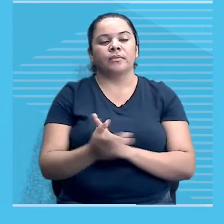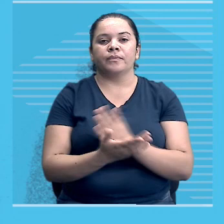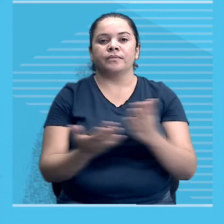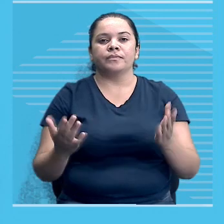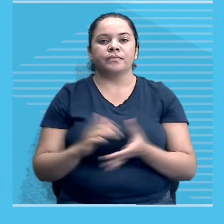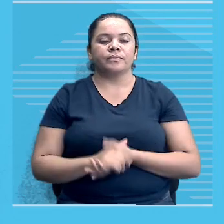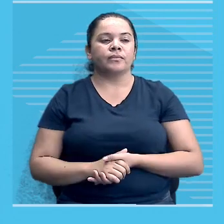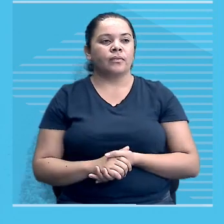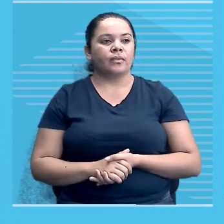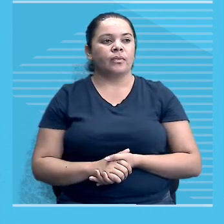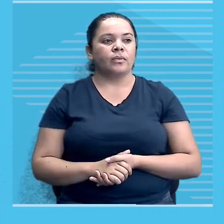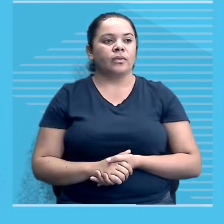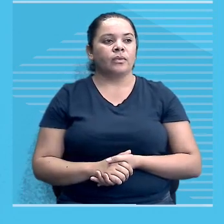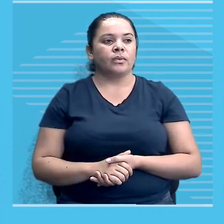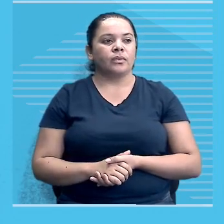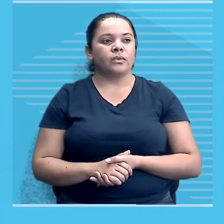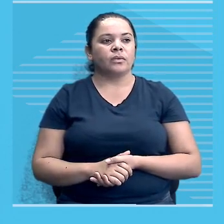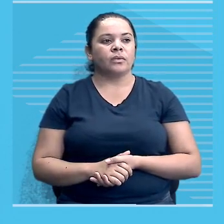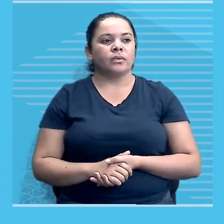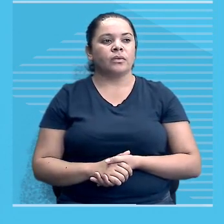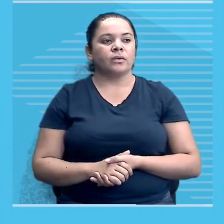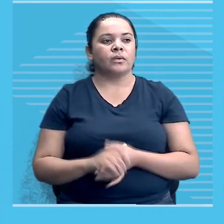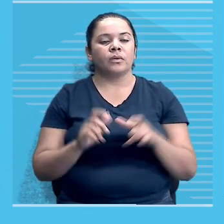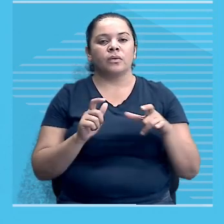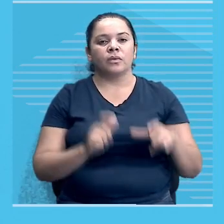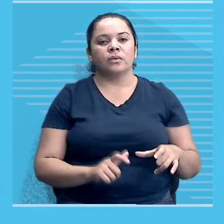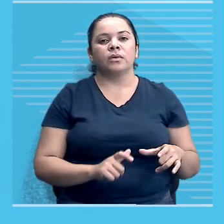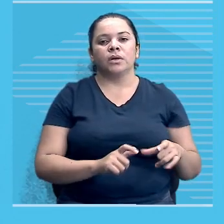que poderia estar o x y